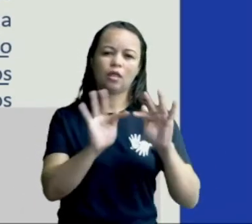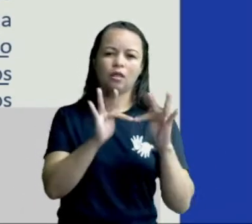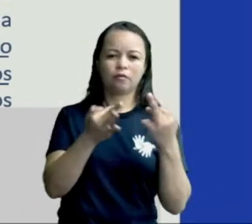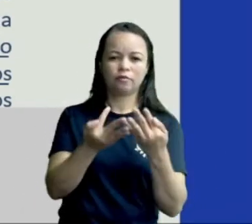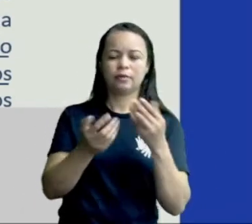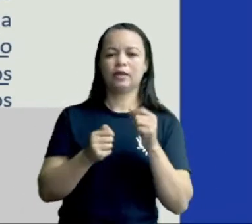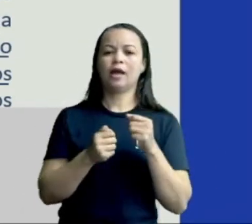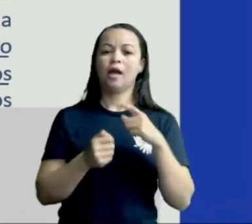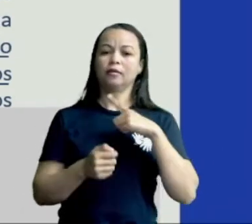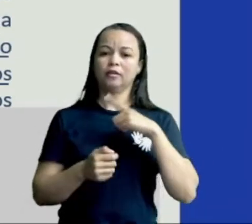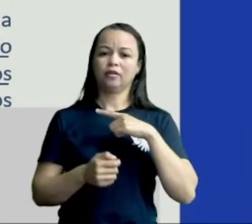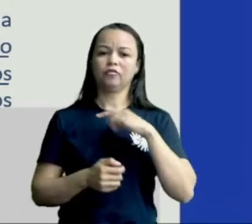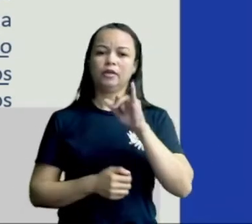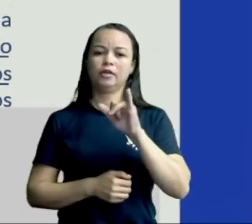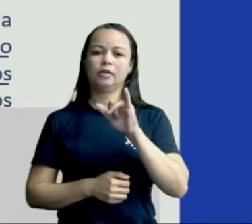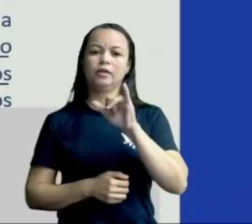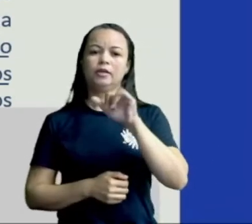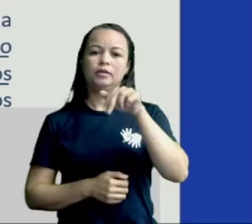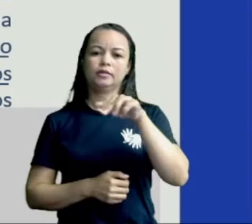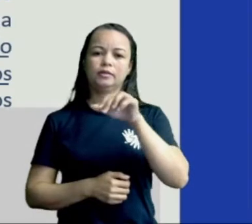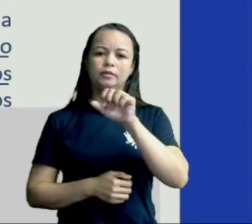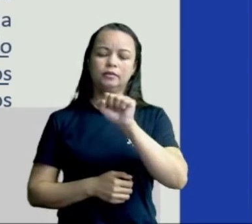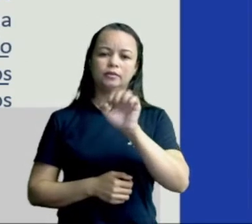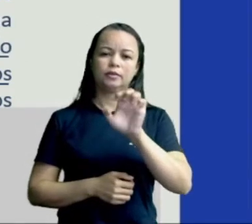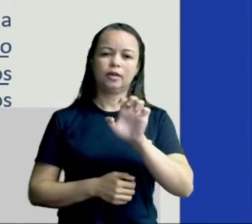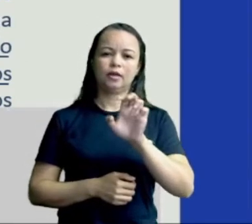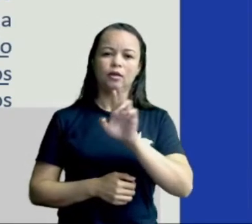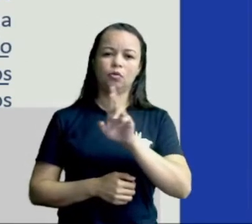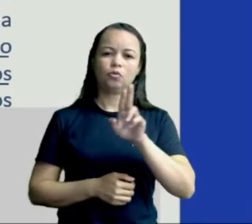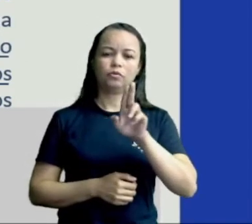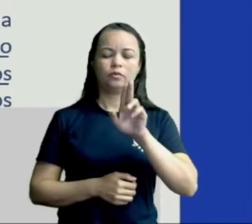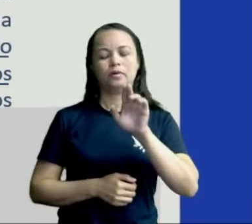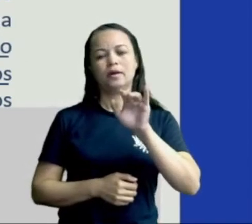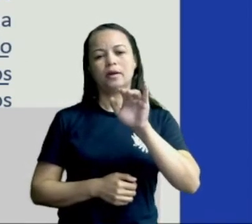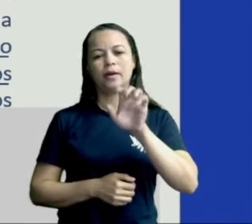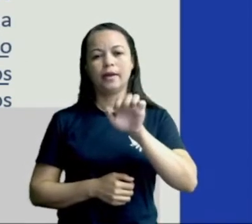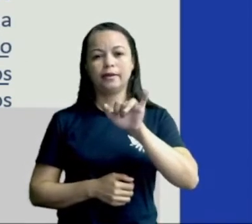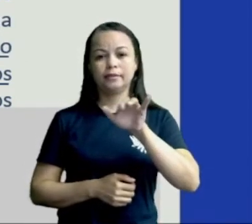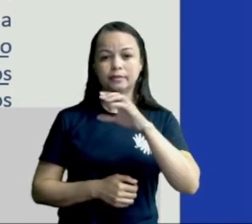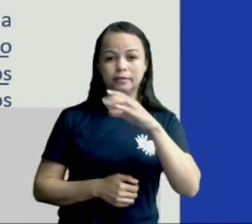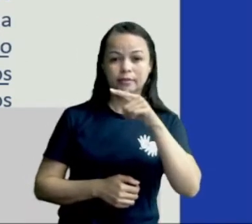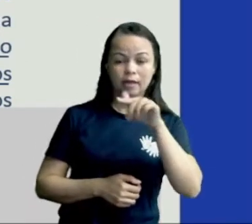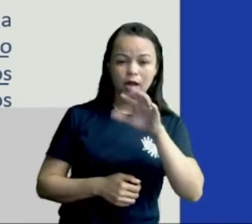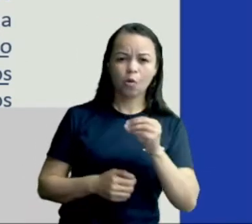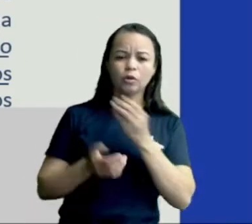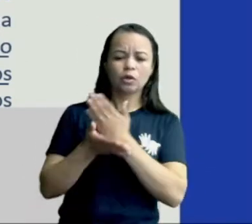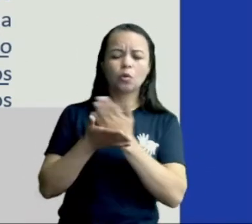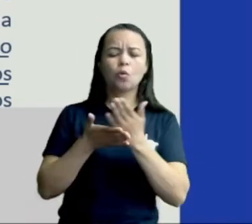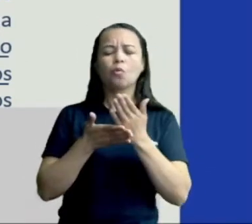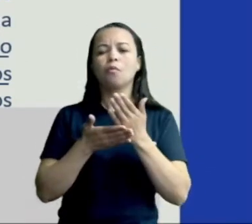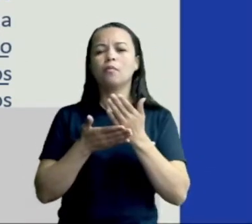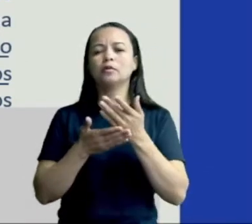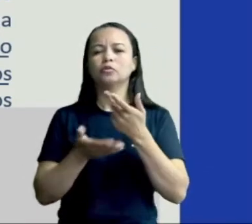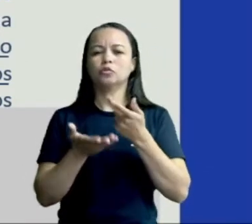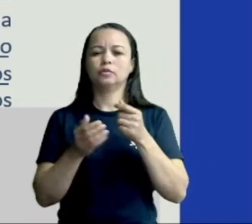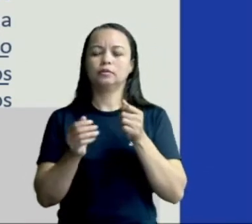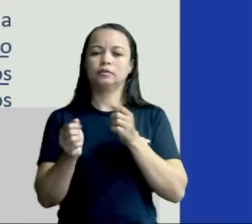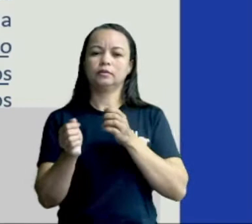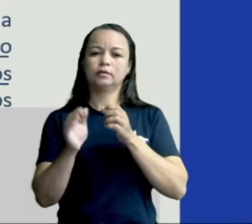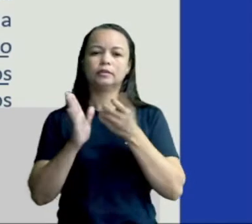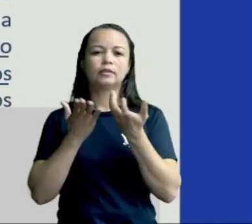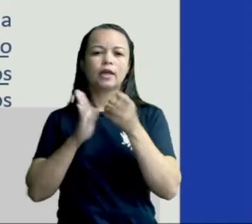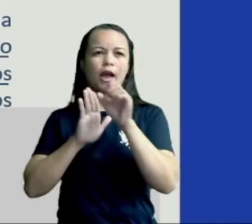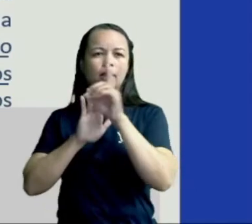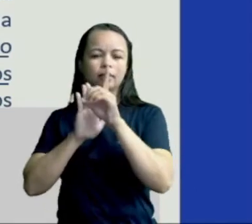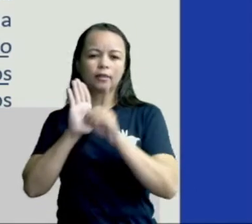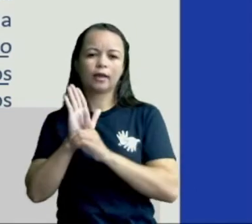insurreição pernambucana. O que é isso, professora? Olha só, vou explicar. Ocorreu entre as décadas de 1640